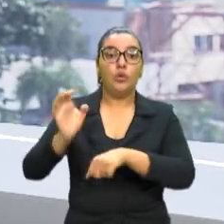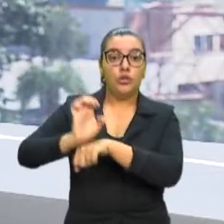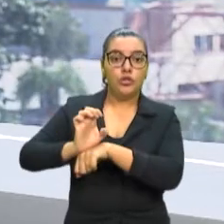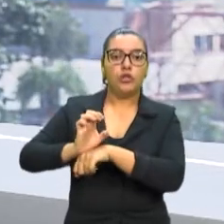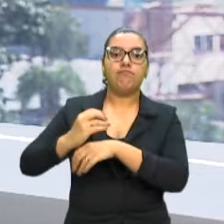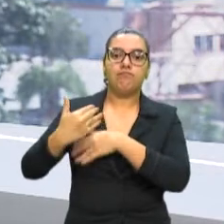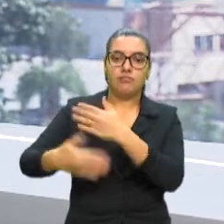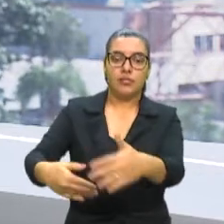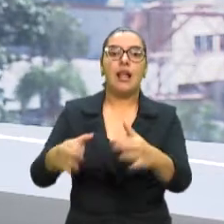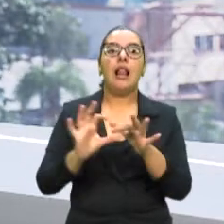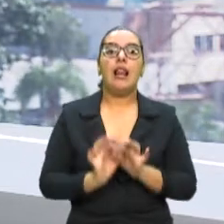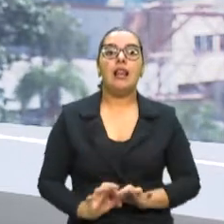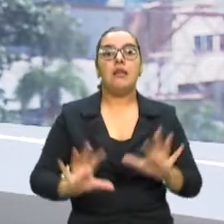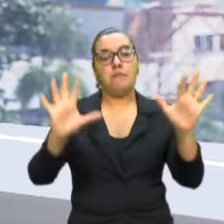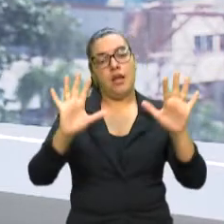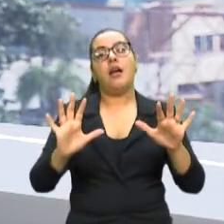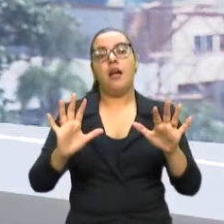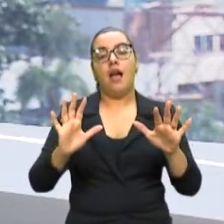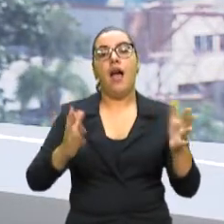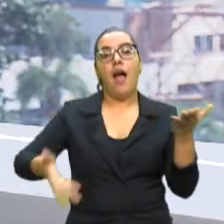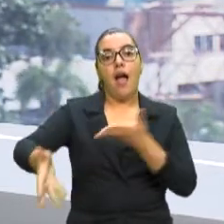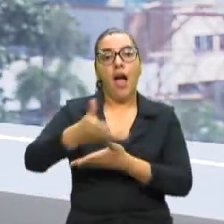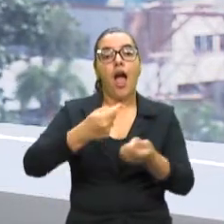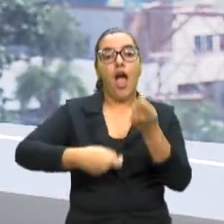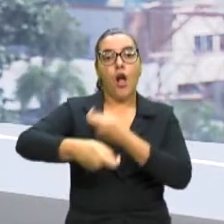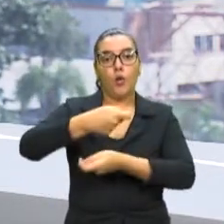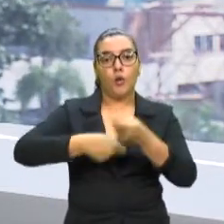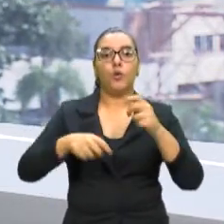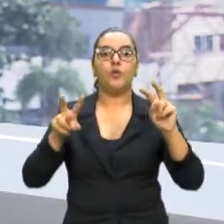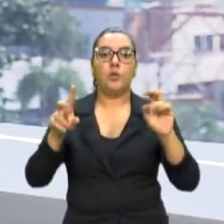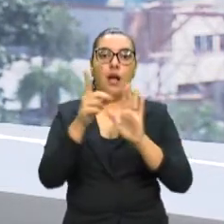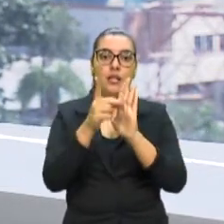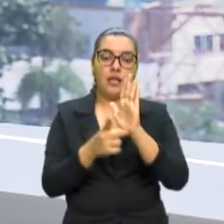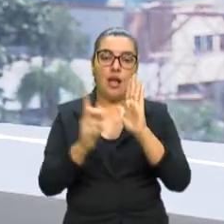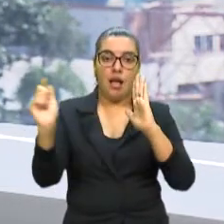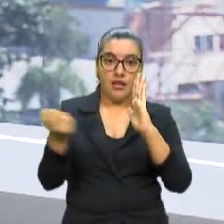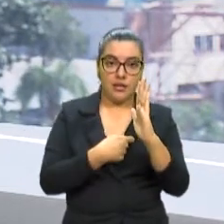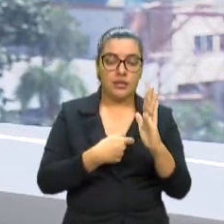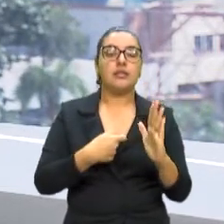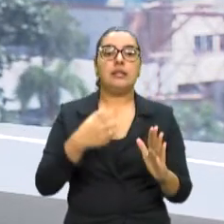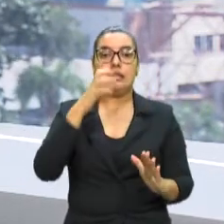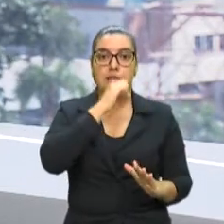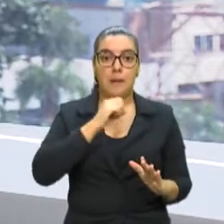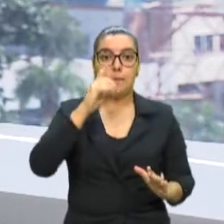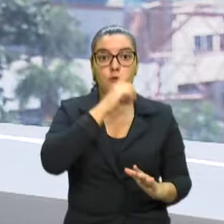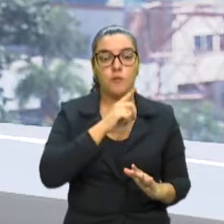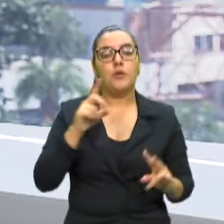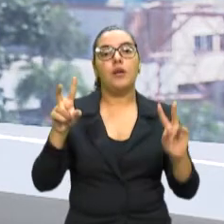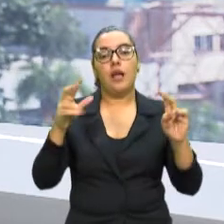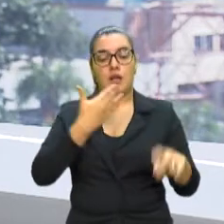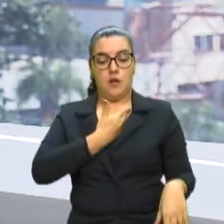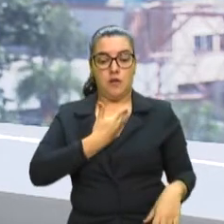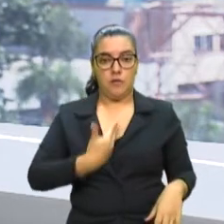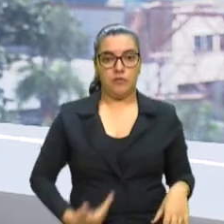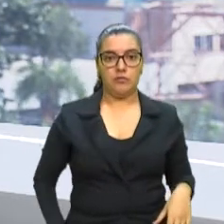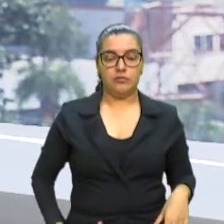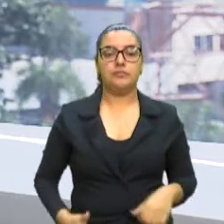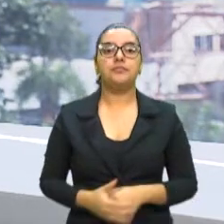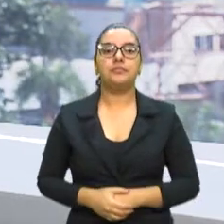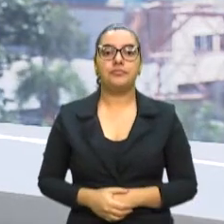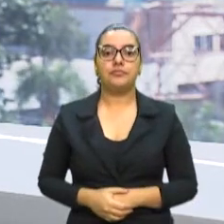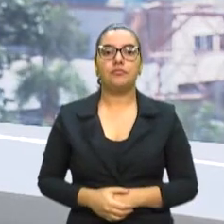na liberação de atividades econômicas por conta do decreto assinado neste fim de semana pelo governador Camilo Santana.